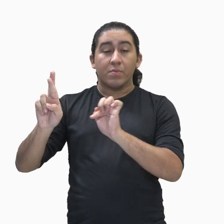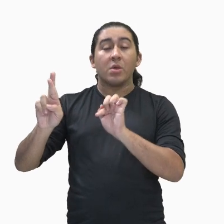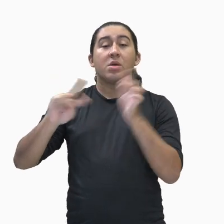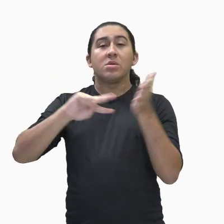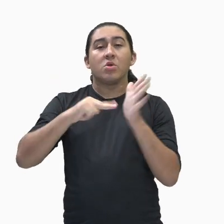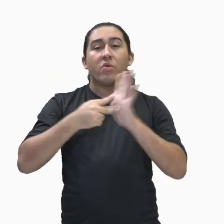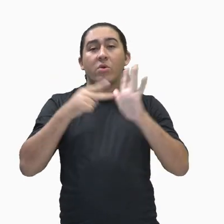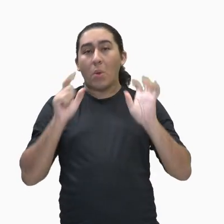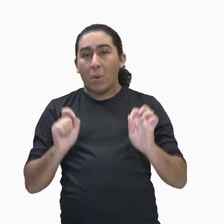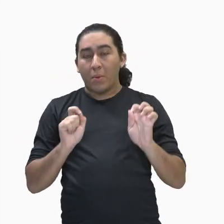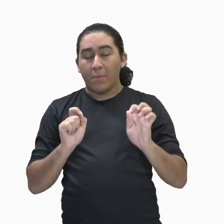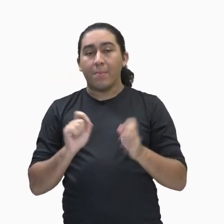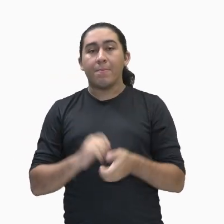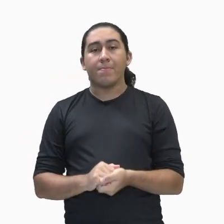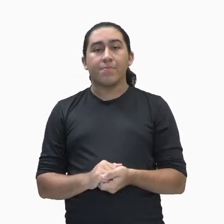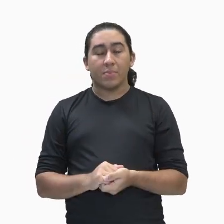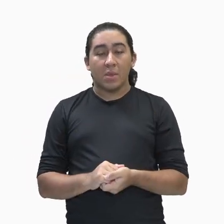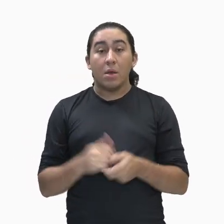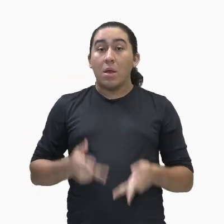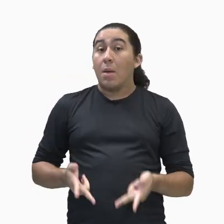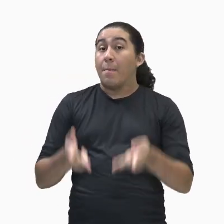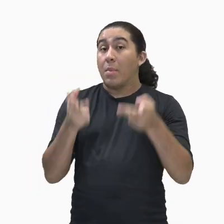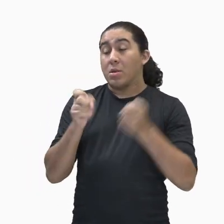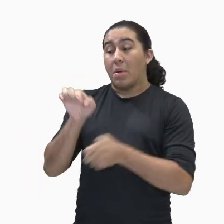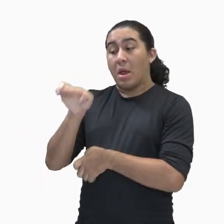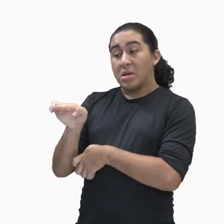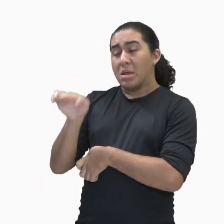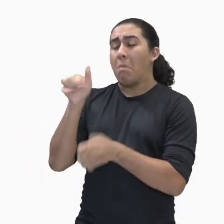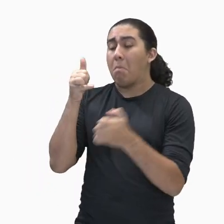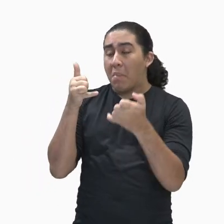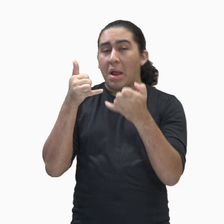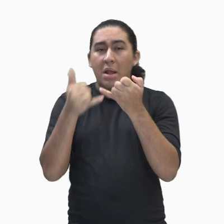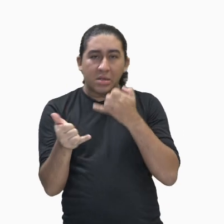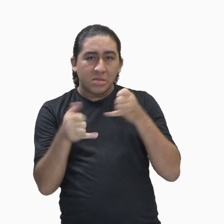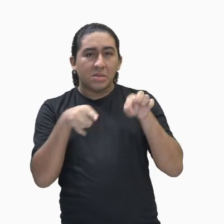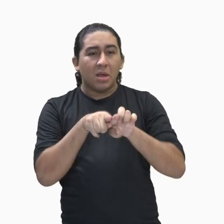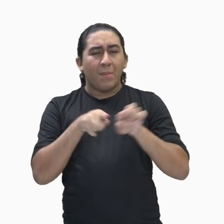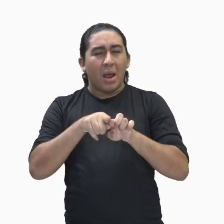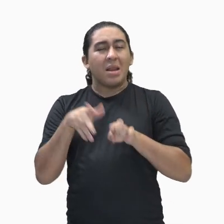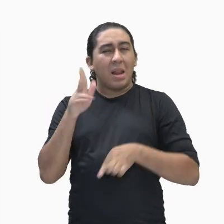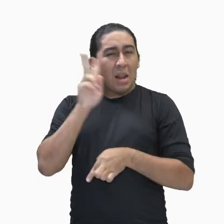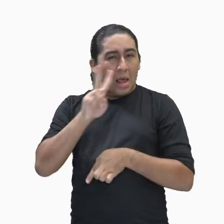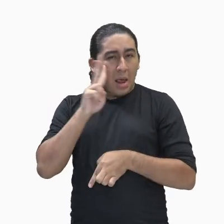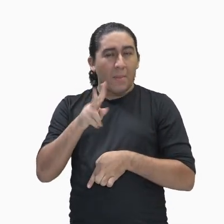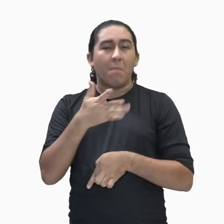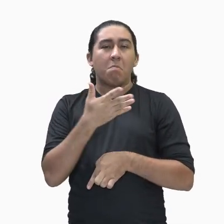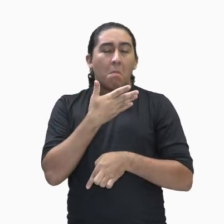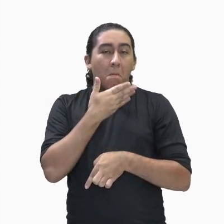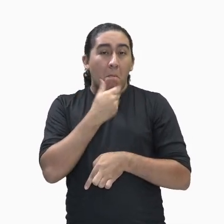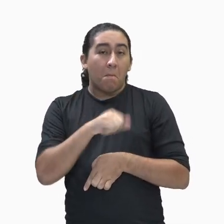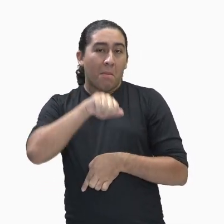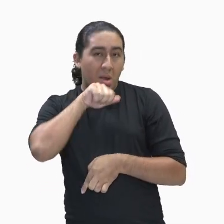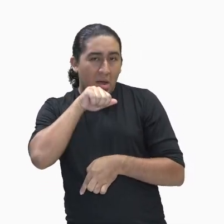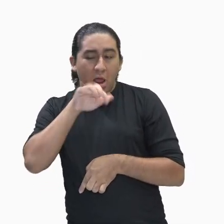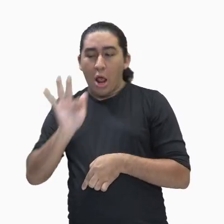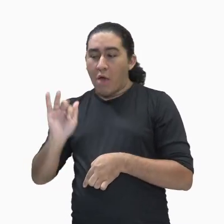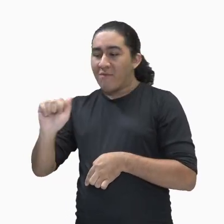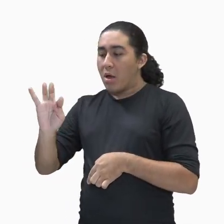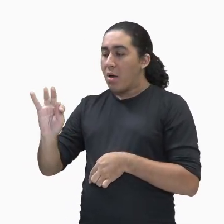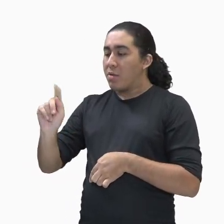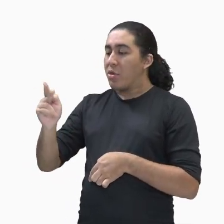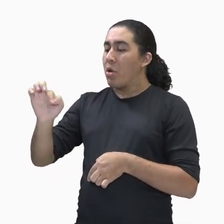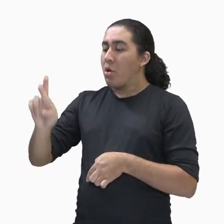Grandfather. Então, observem que é bem parecida com a mesma palavra lá de pai, não é? Só que tem uma palavra grand na frente.